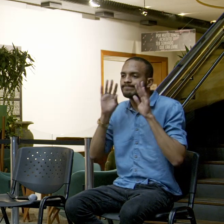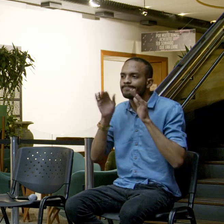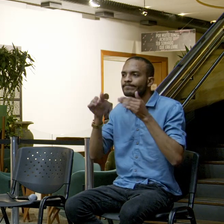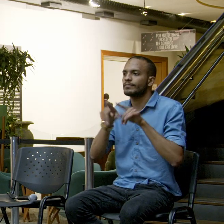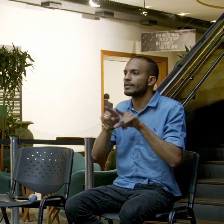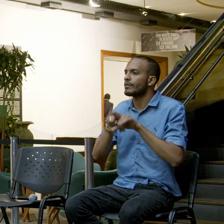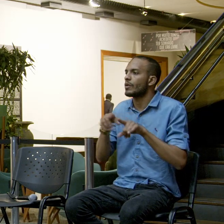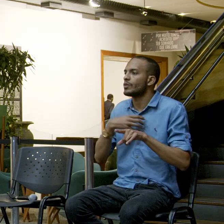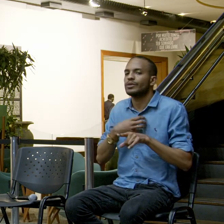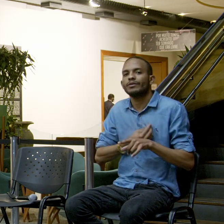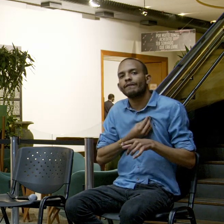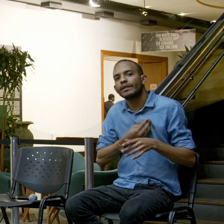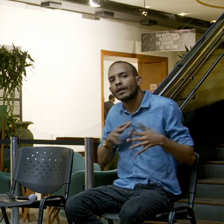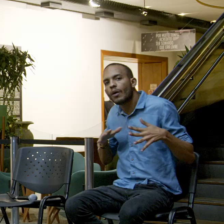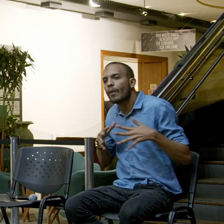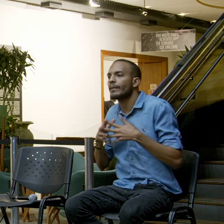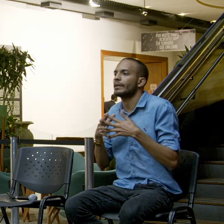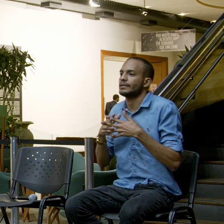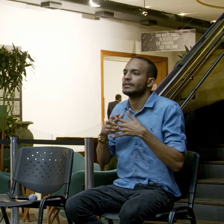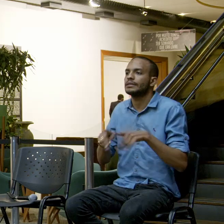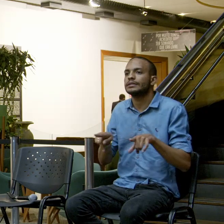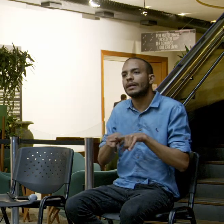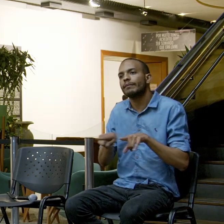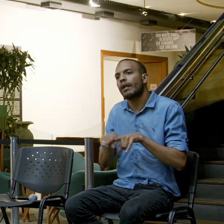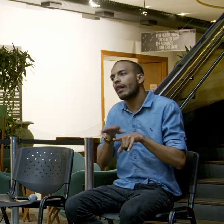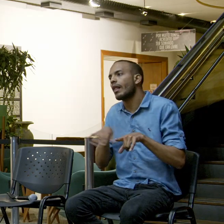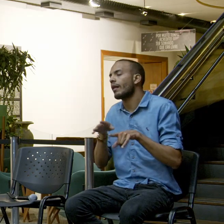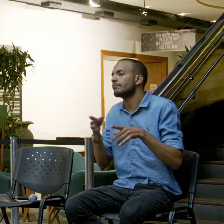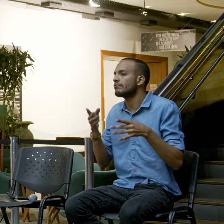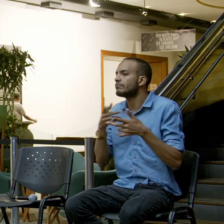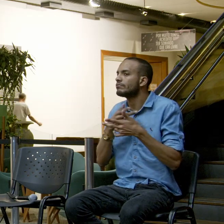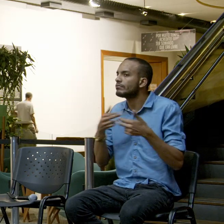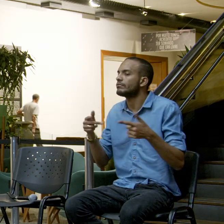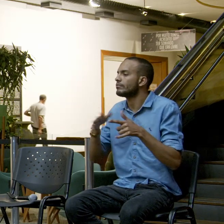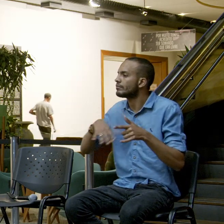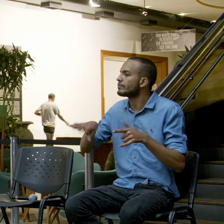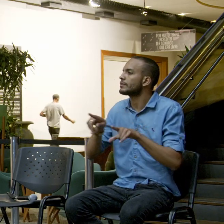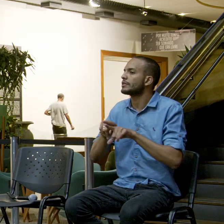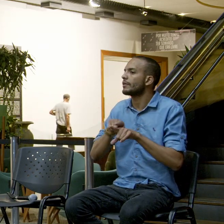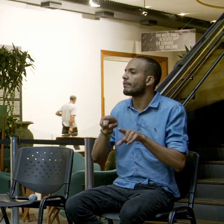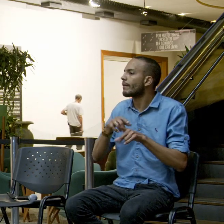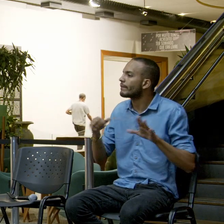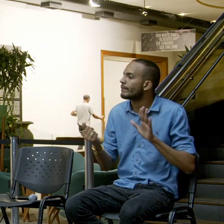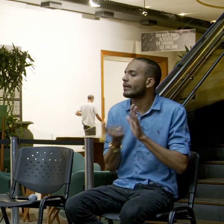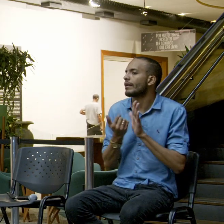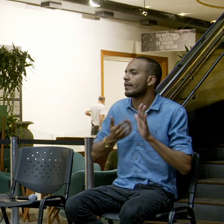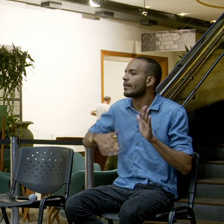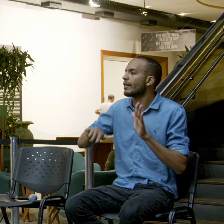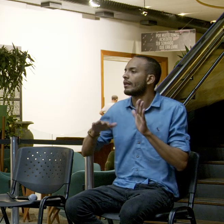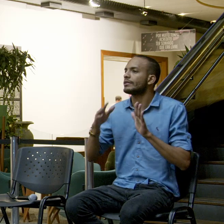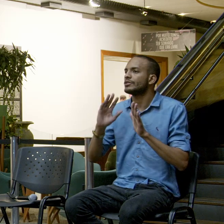facetas de uma vida complexa e de uma obra ainda mais complexa, que tem na ambivalência uma das suas marcas que nós